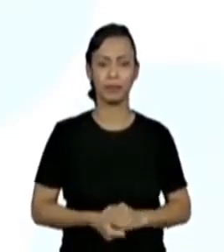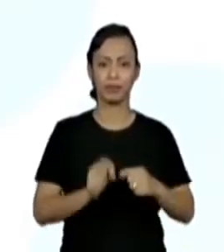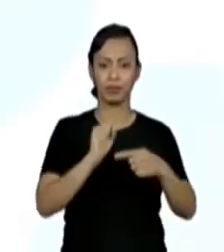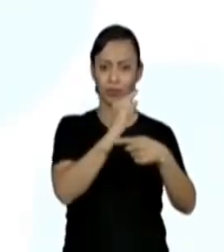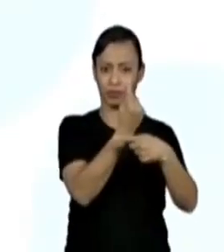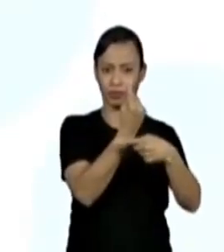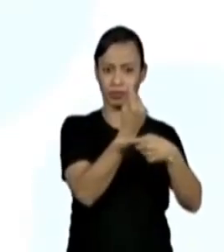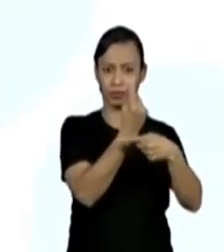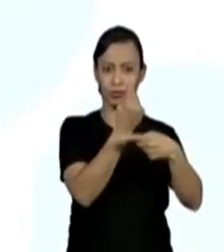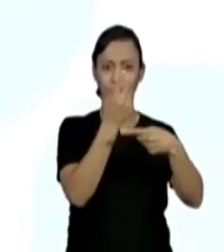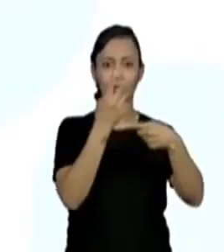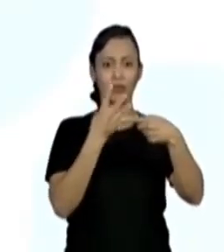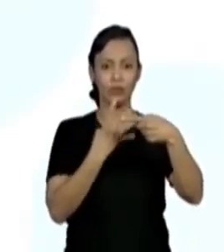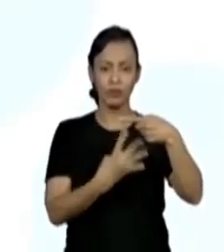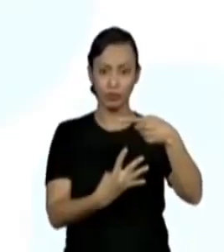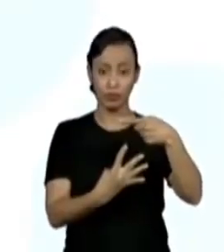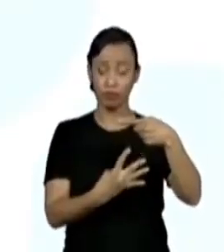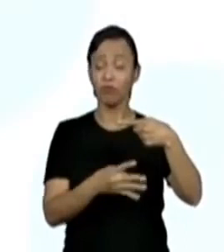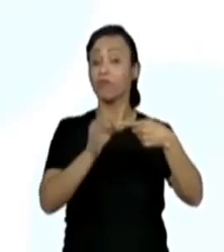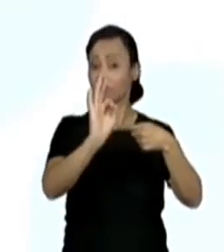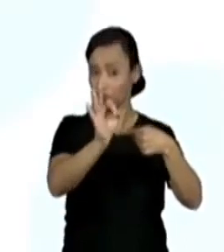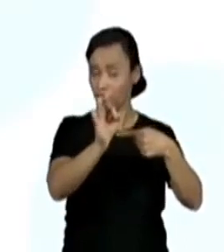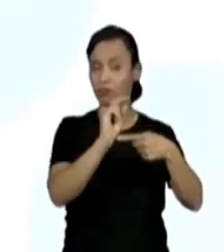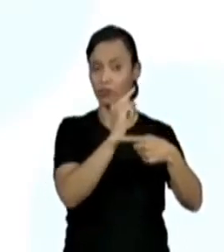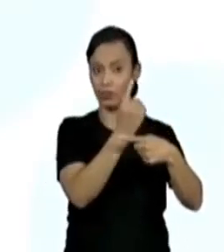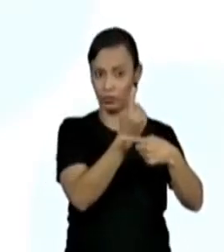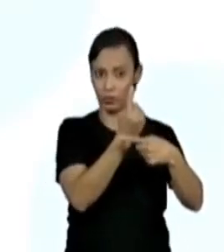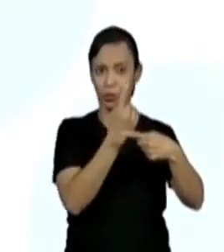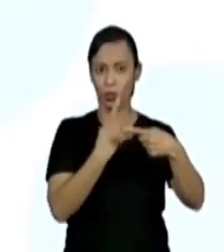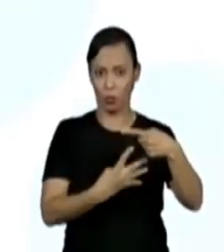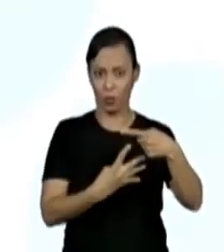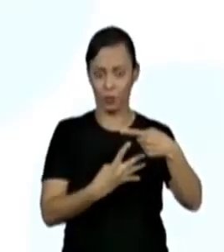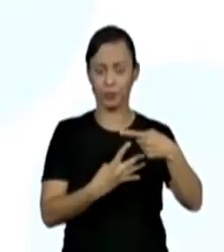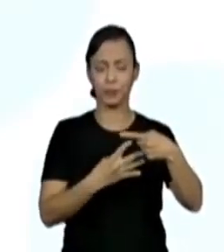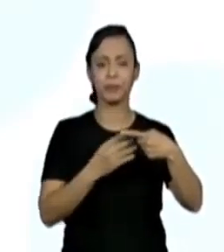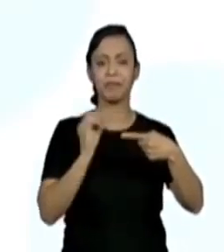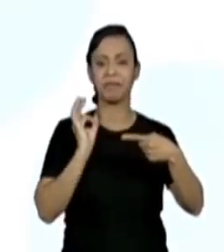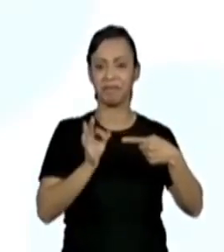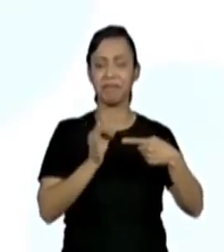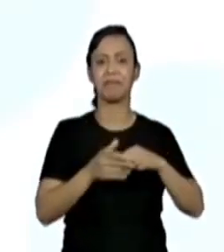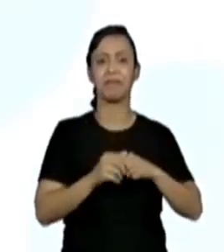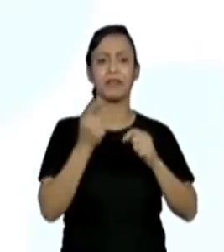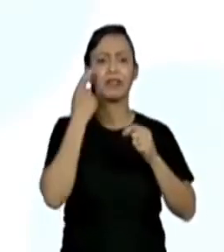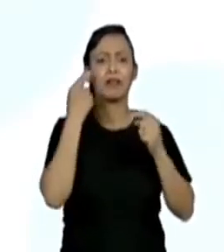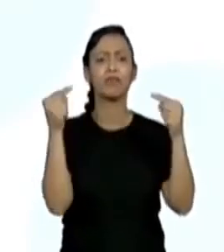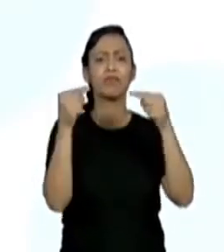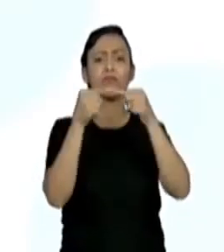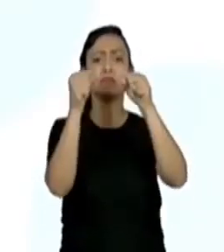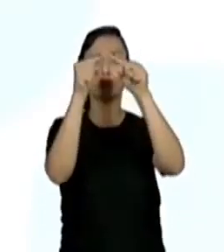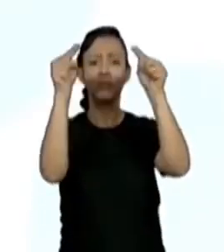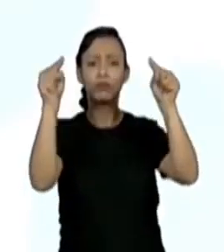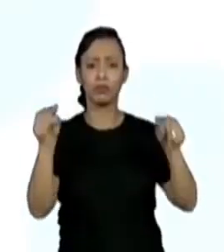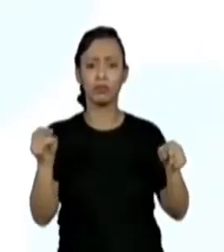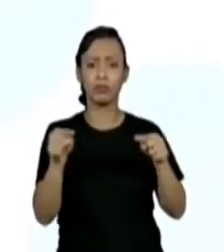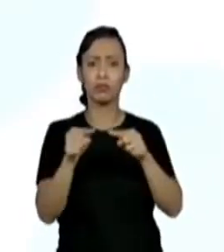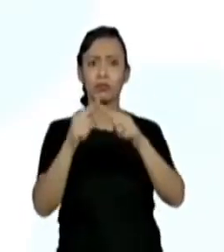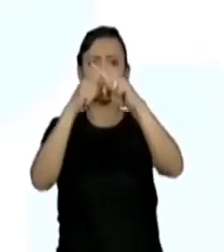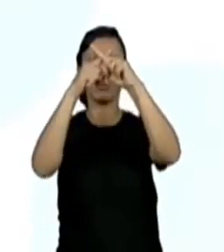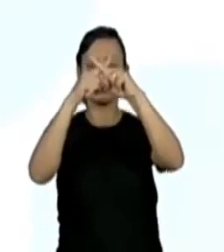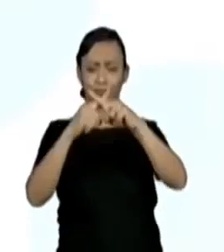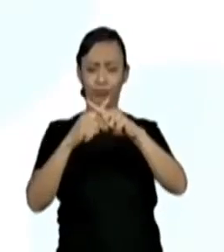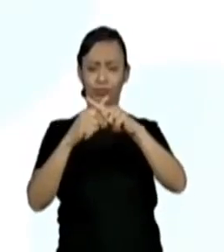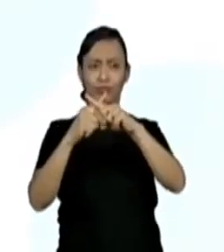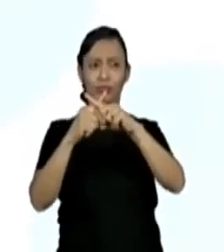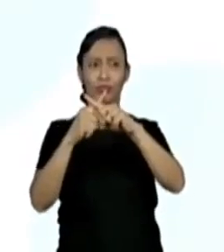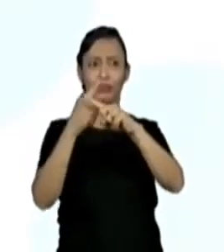aqui 1/4 não é temos aí 1/4 que é a mesma coisa que isso